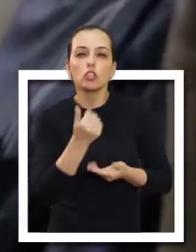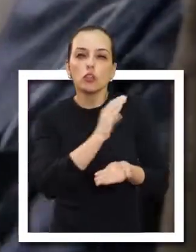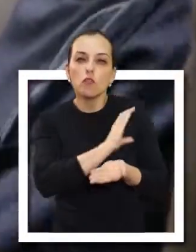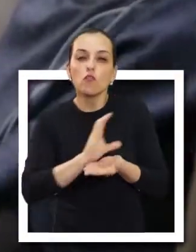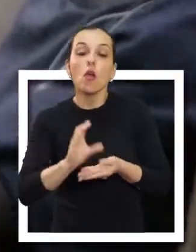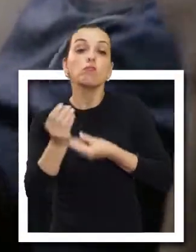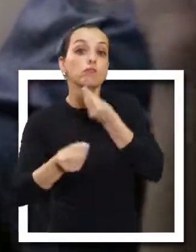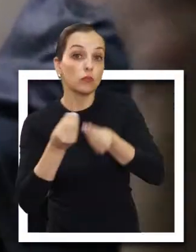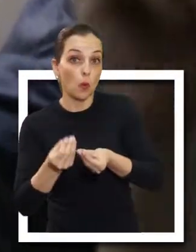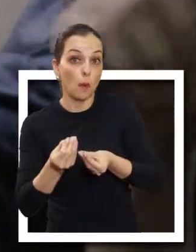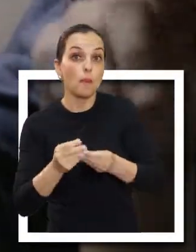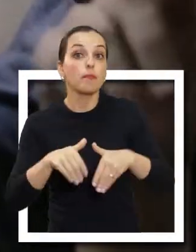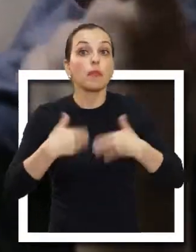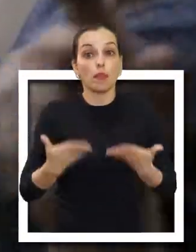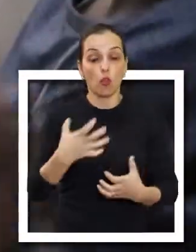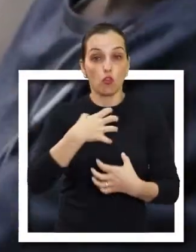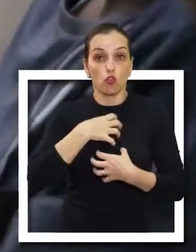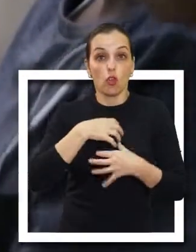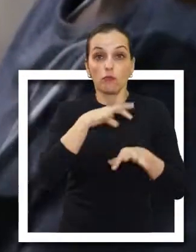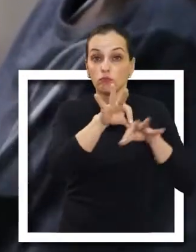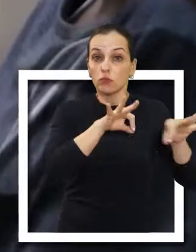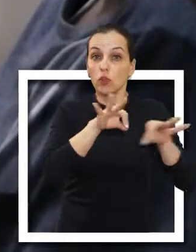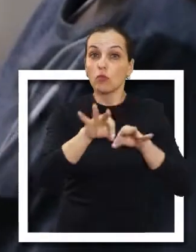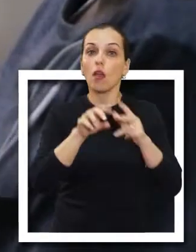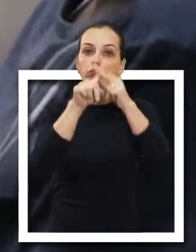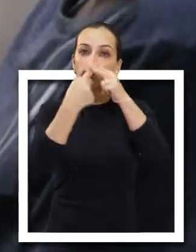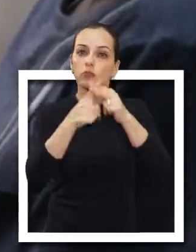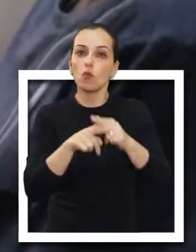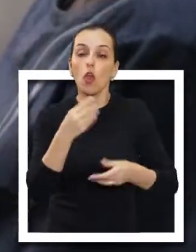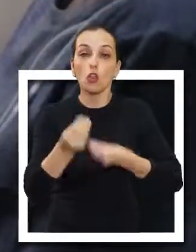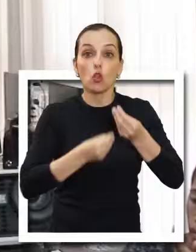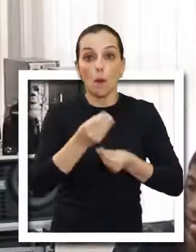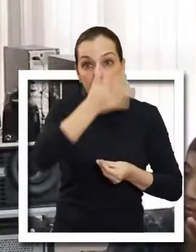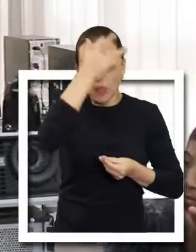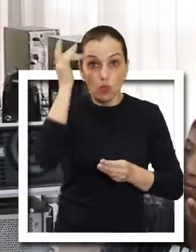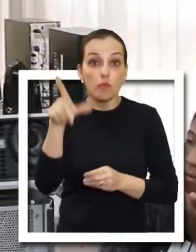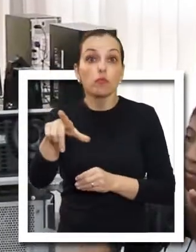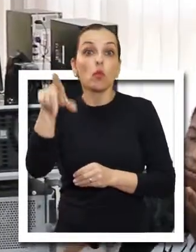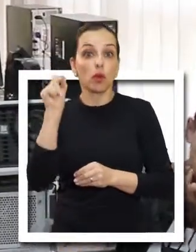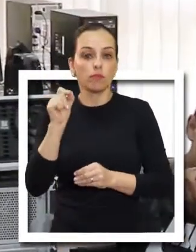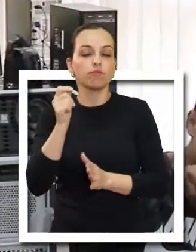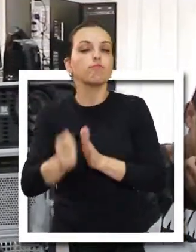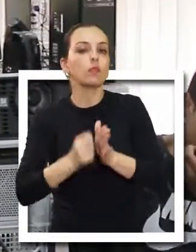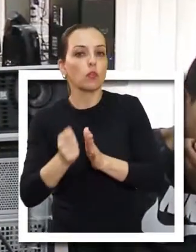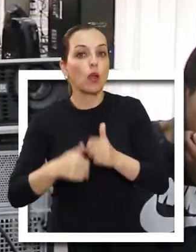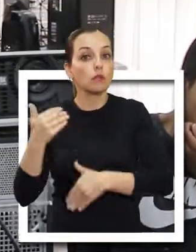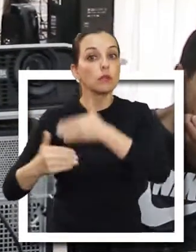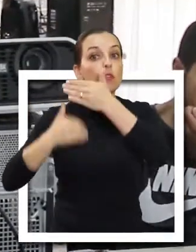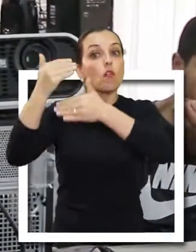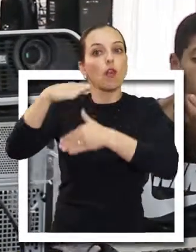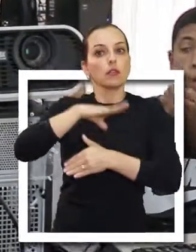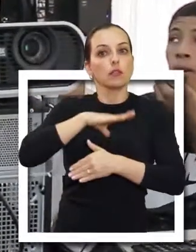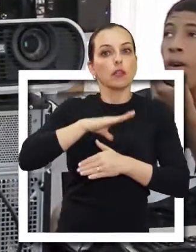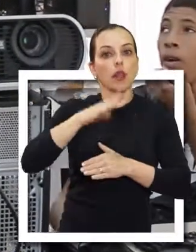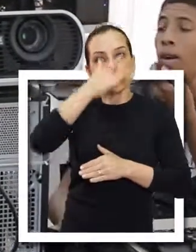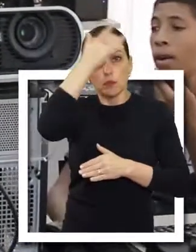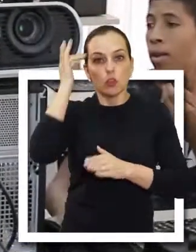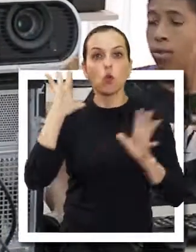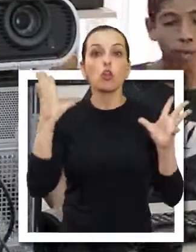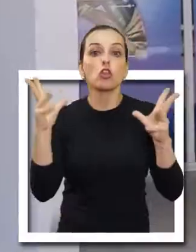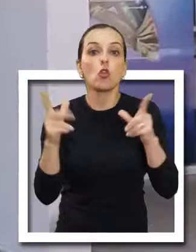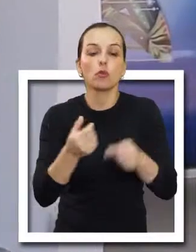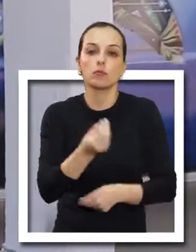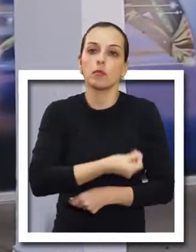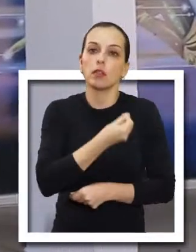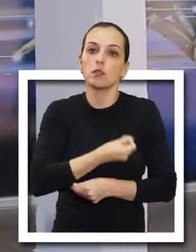pelo poder público. Assim, com a participação de sua gente, Araraquara constrói uma cidade de todos. Por isso,